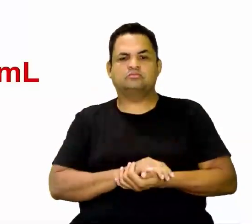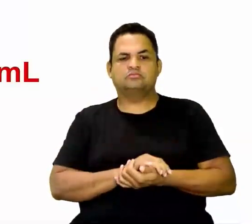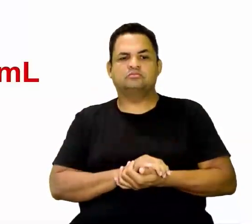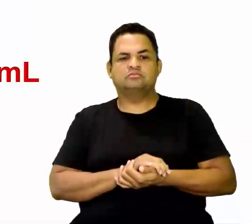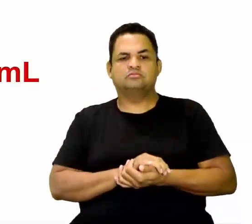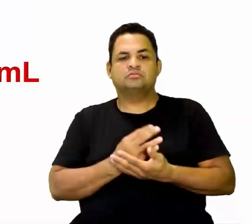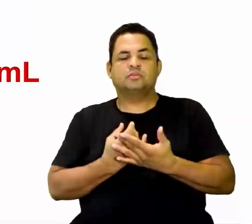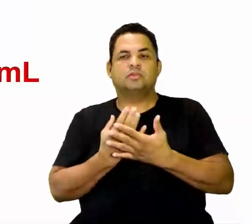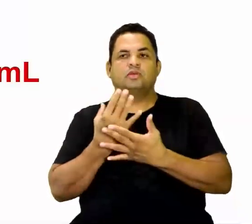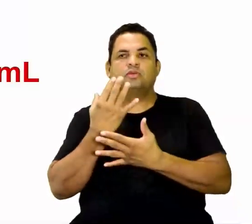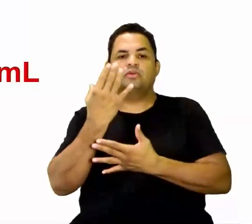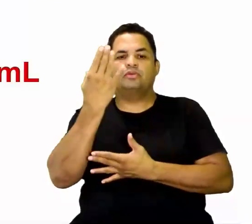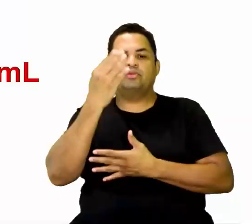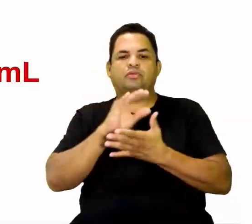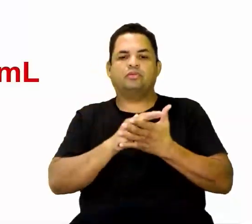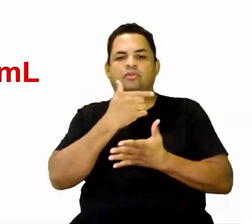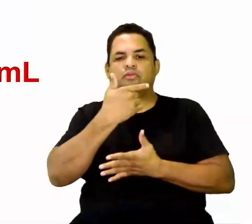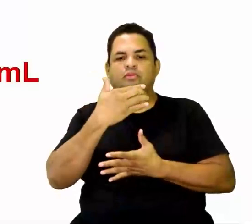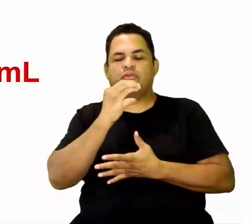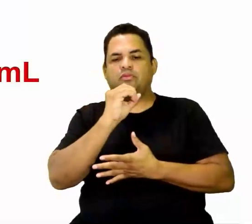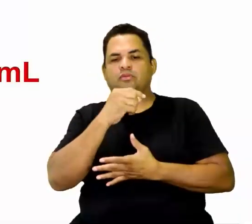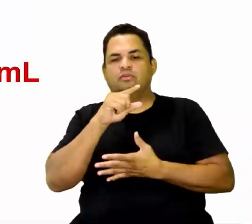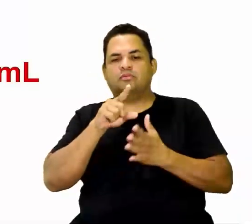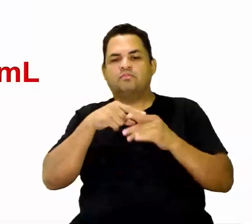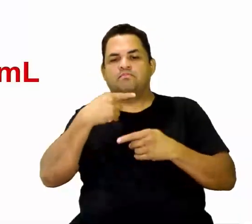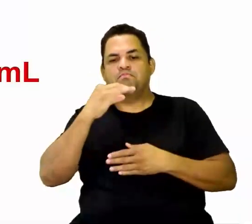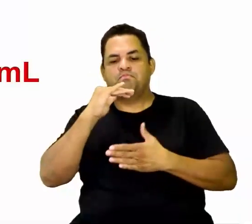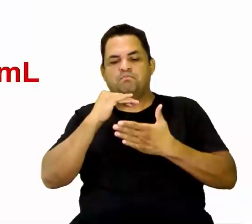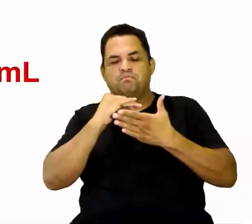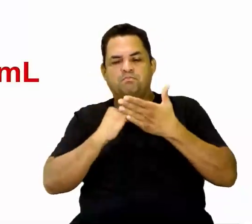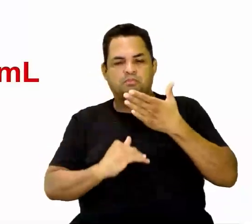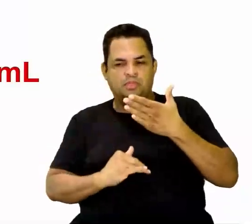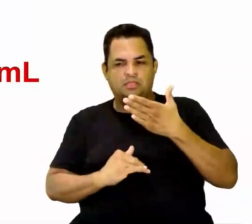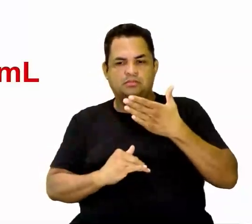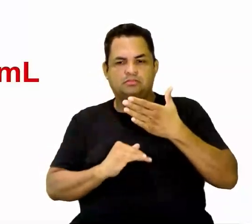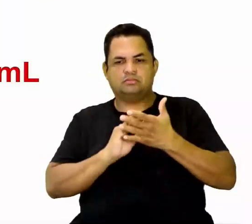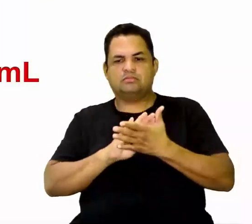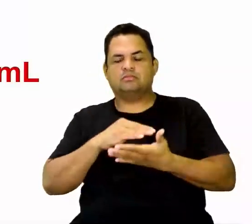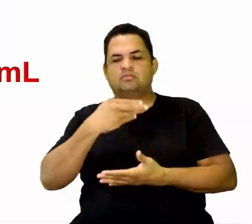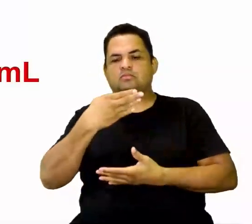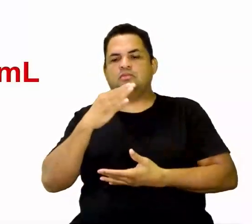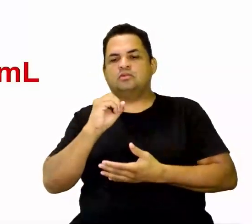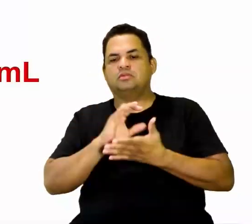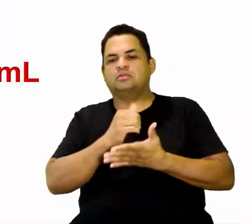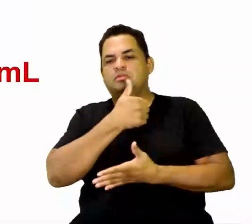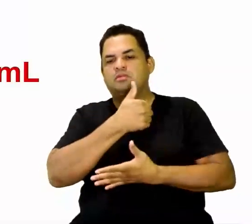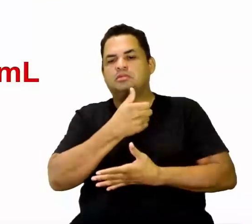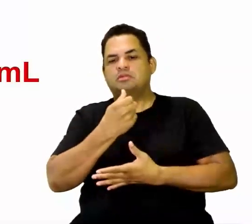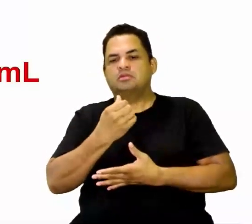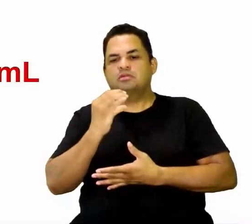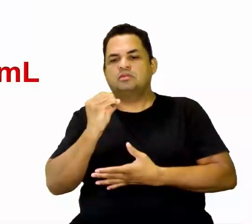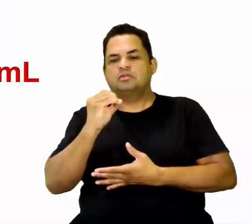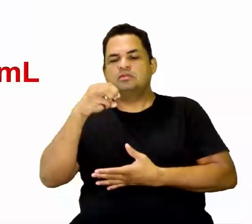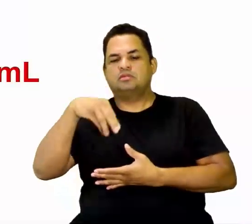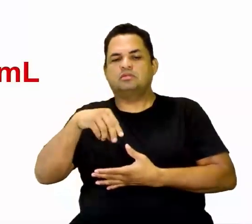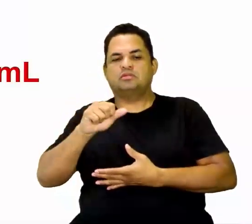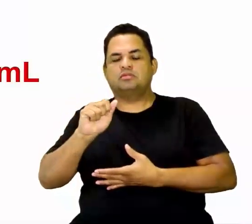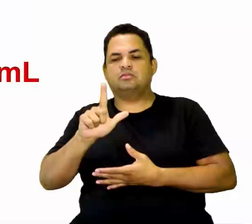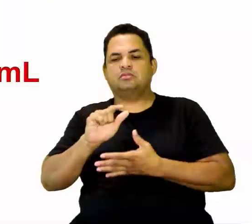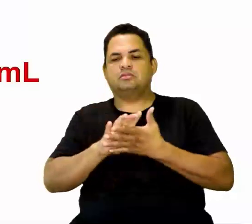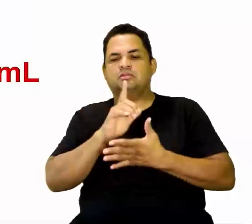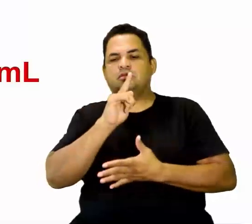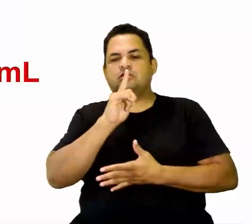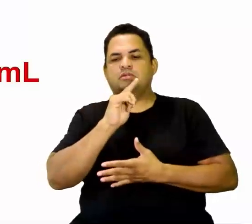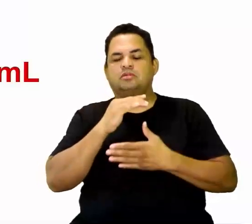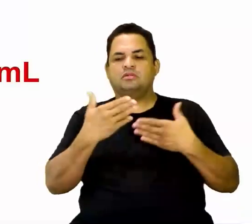evaporado, 200 menos 40, exatamente 160 gramas de água, então